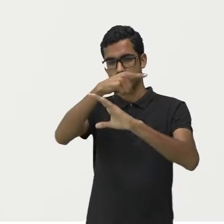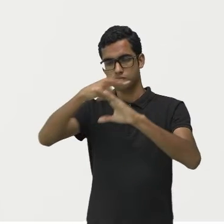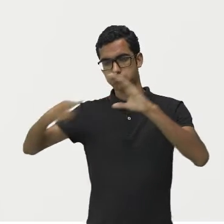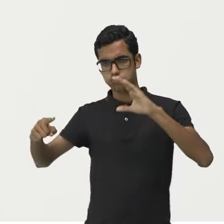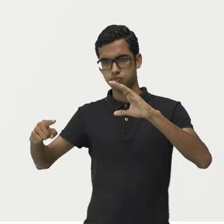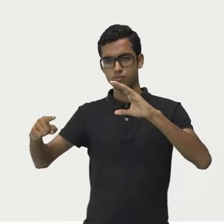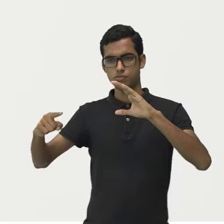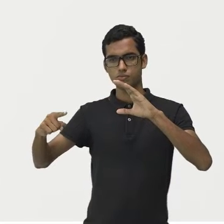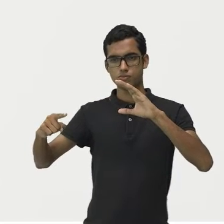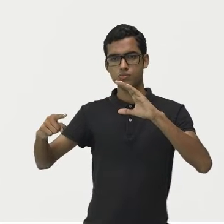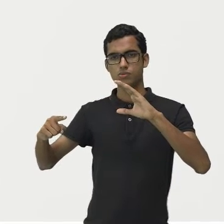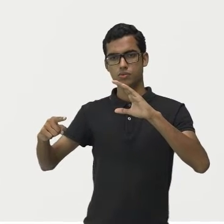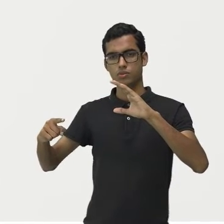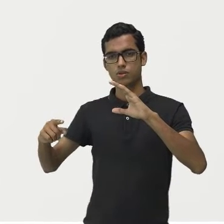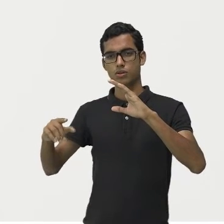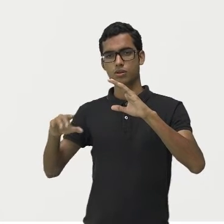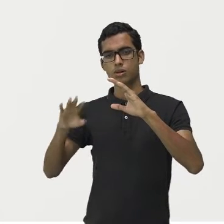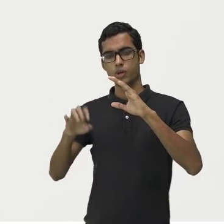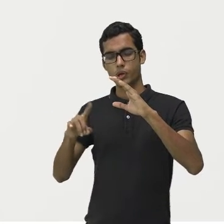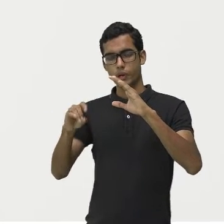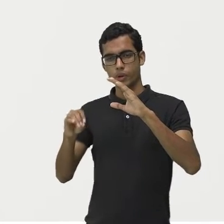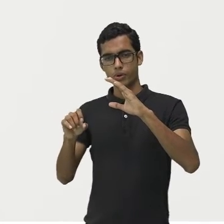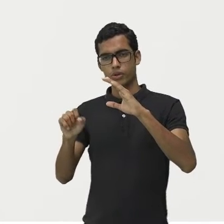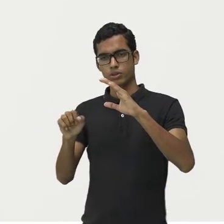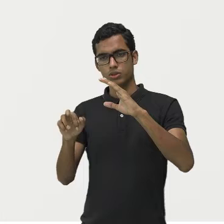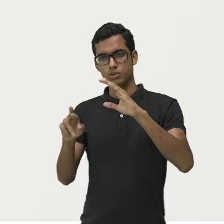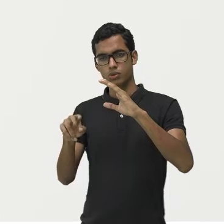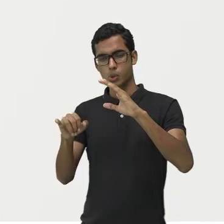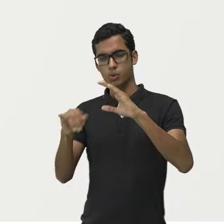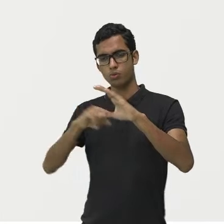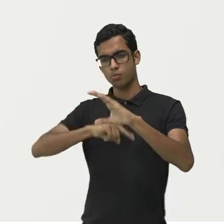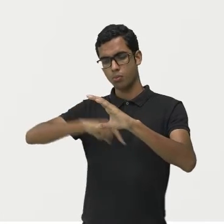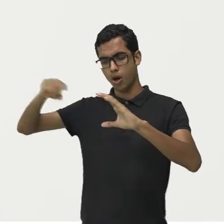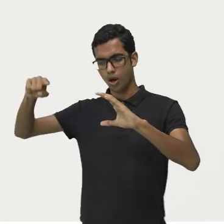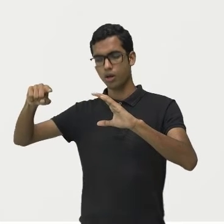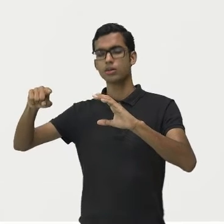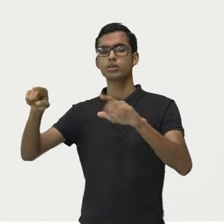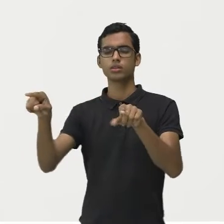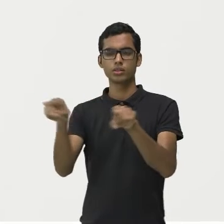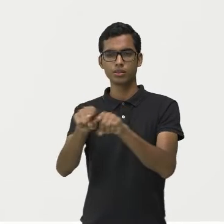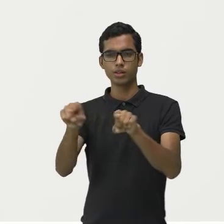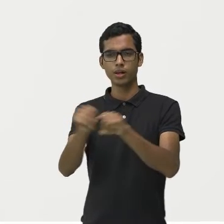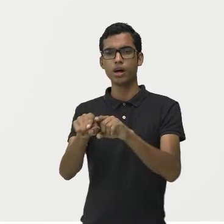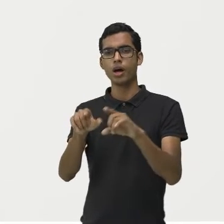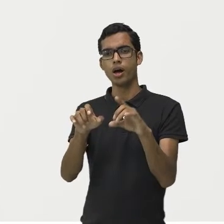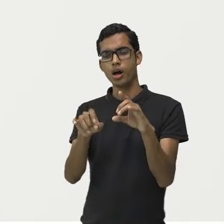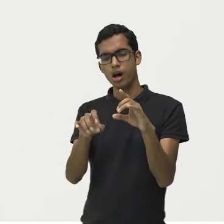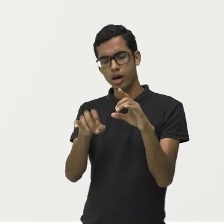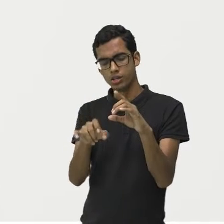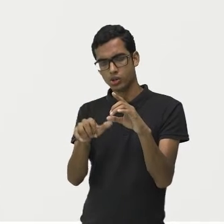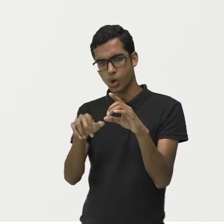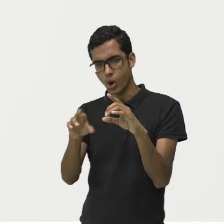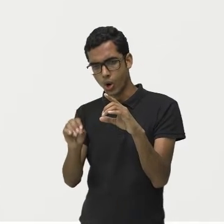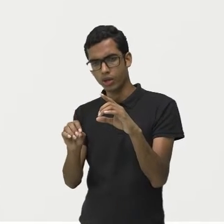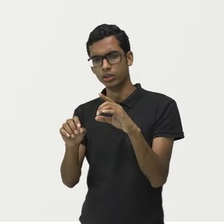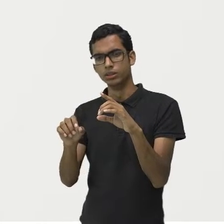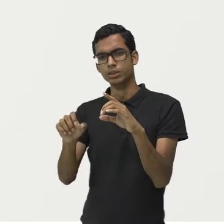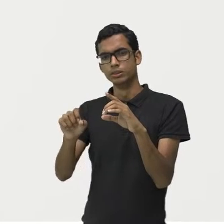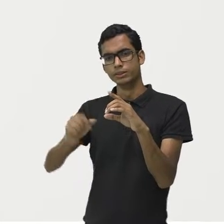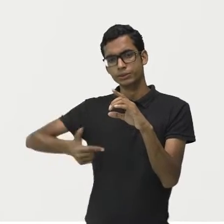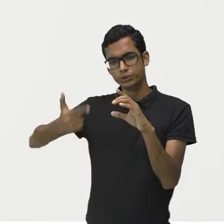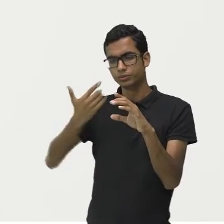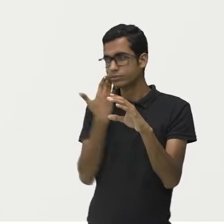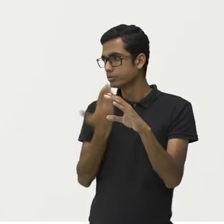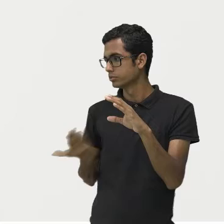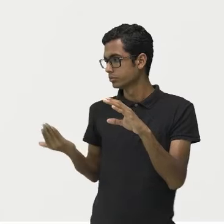assim é um eixo secundário. Uma reta desse tipo é um eixo secundário, tá certo? E aí nós temos lá,